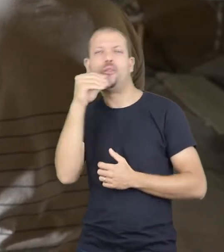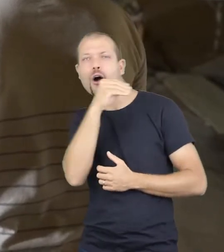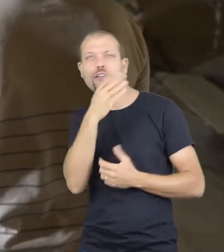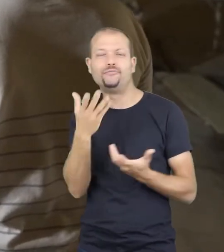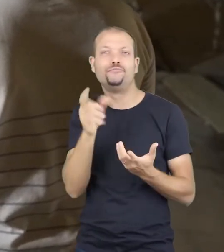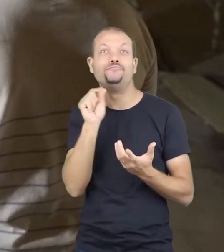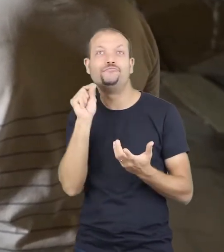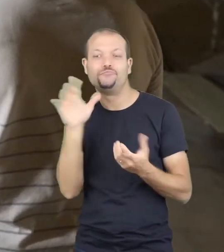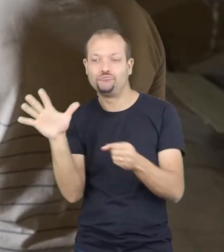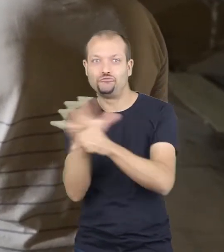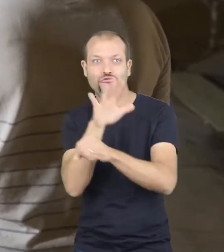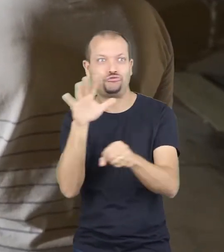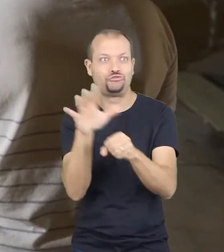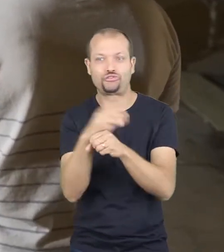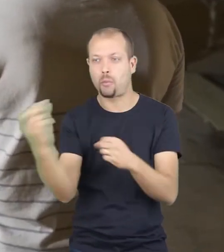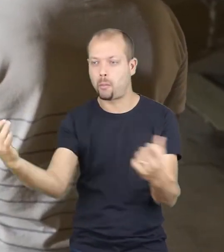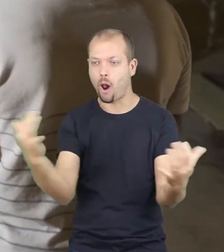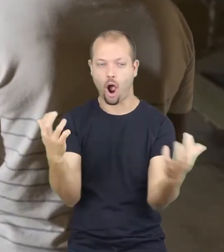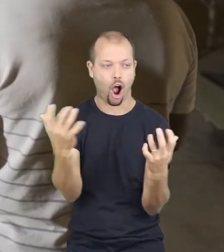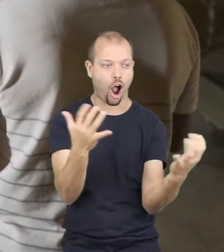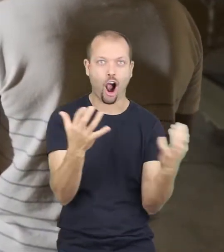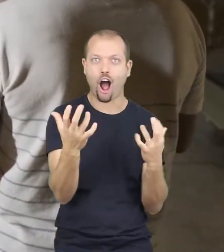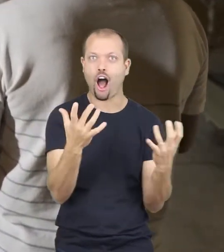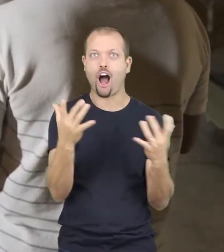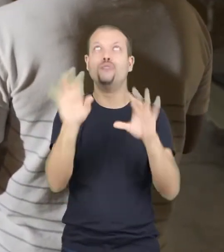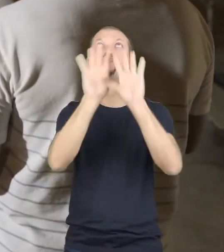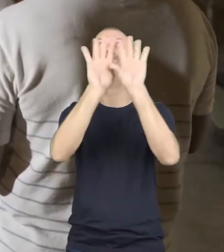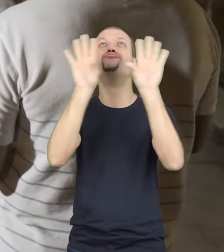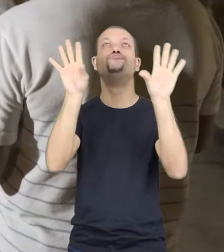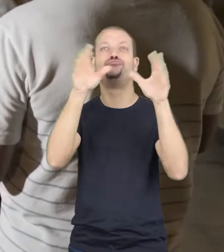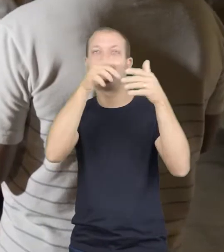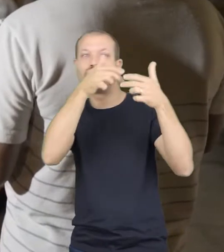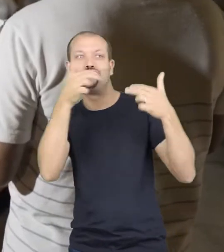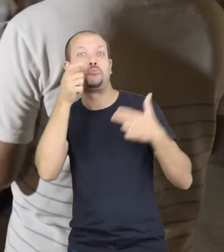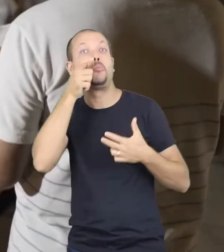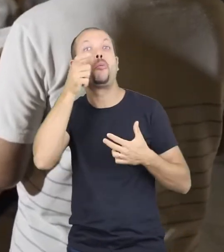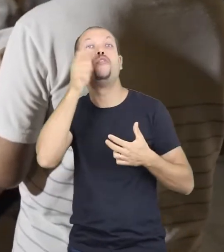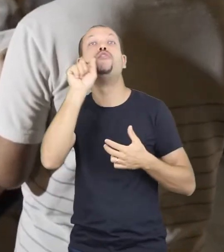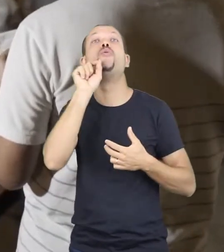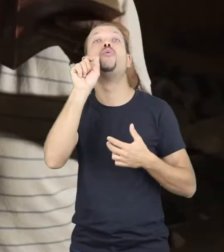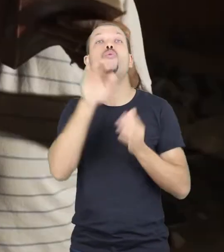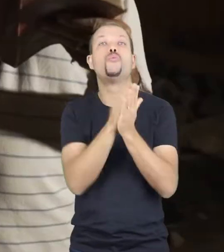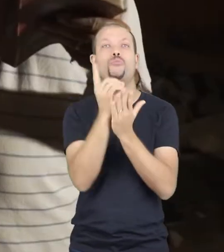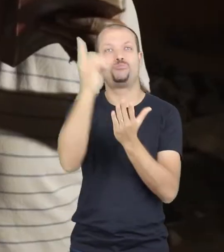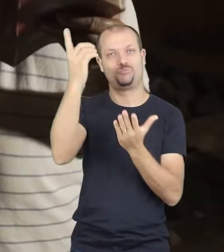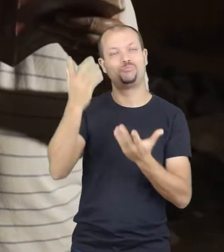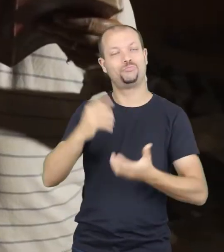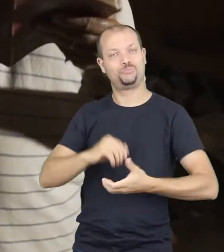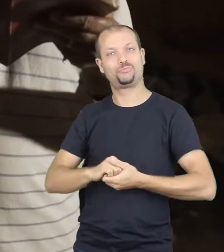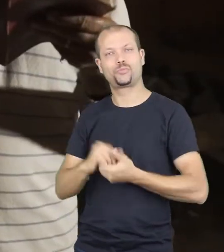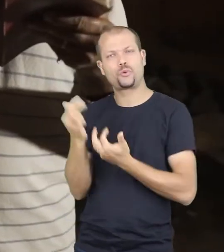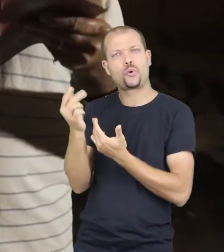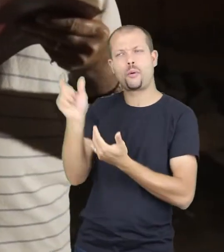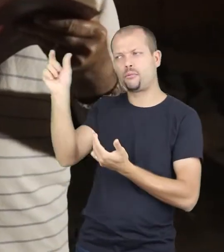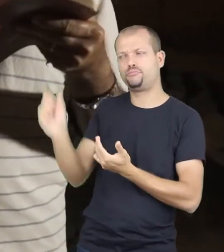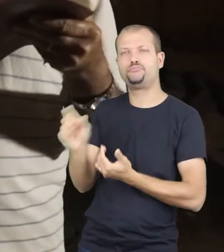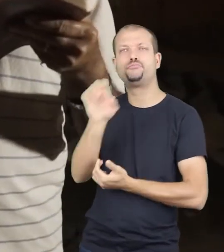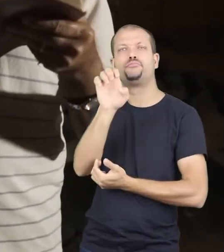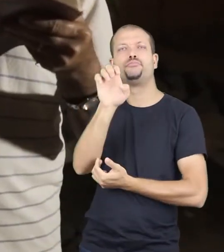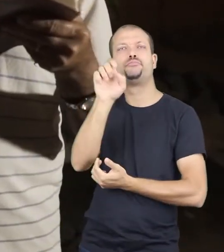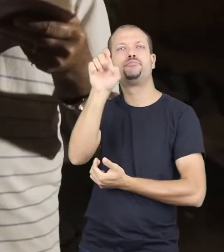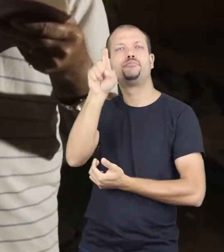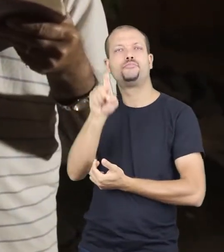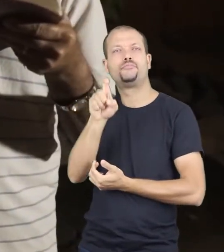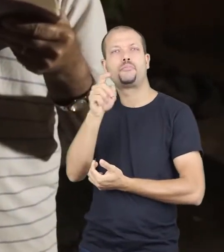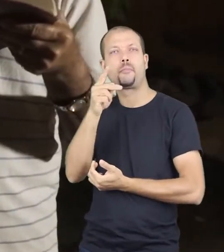adolescentes, enchiam aquele pequeno auditório a céu aberto para ouvir a palavra de Deus. O irmão Expedito